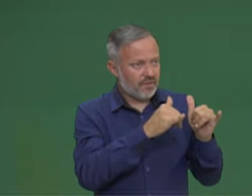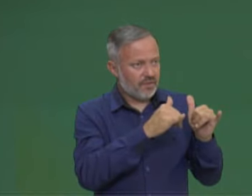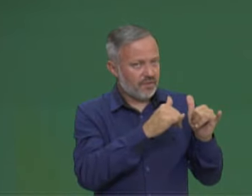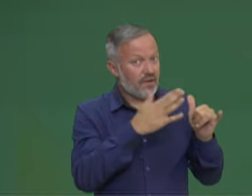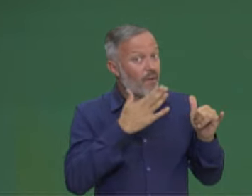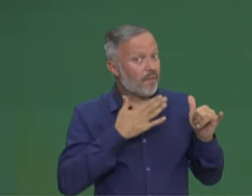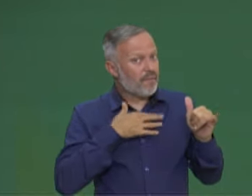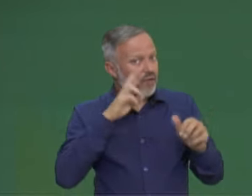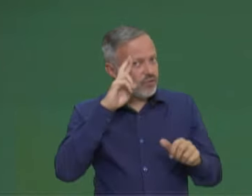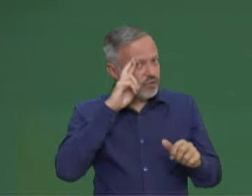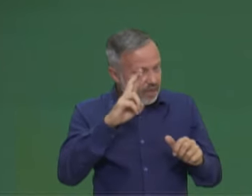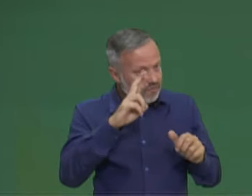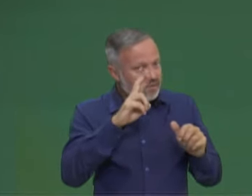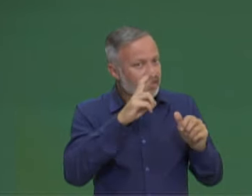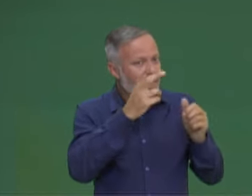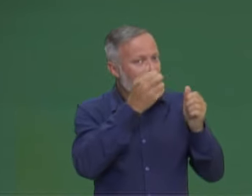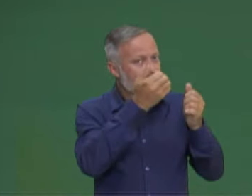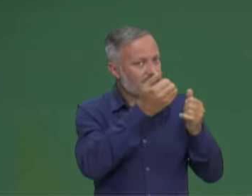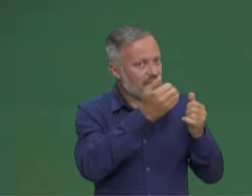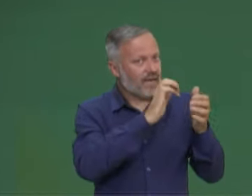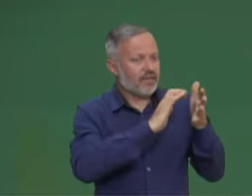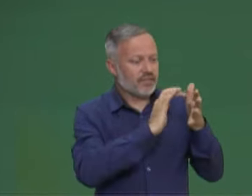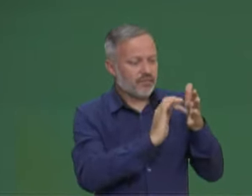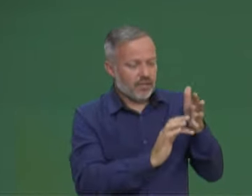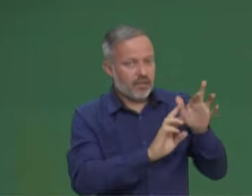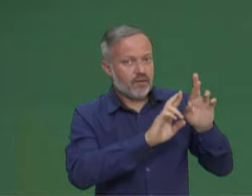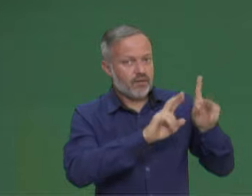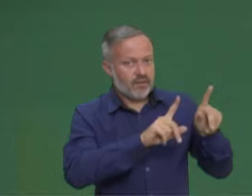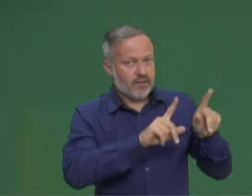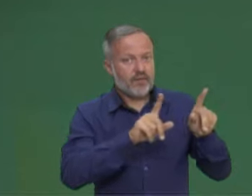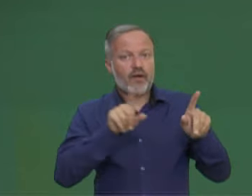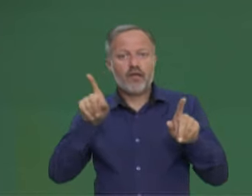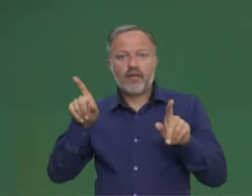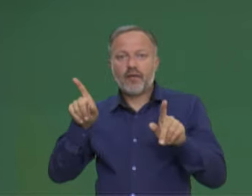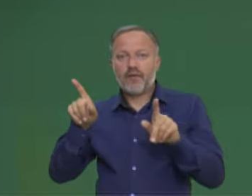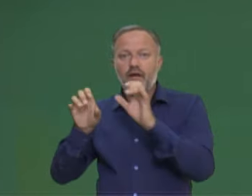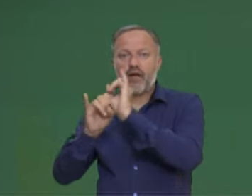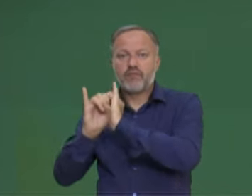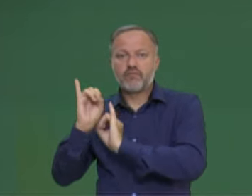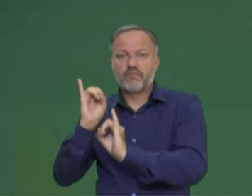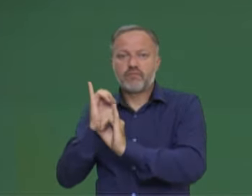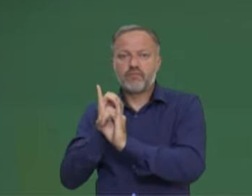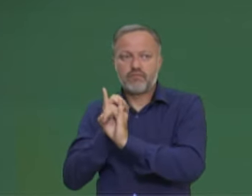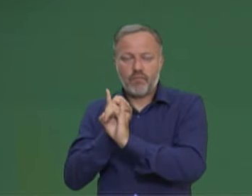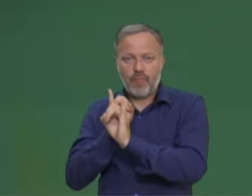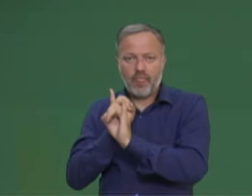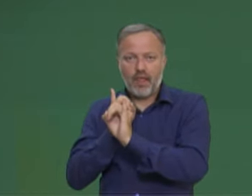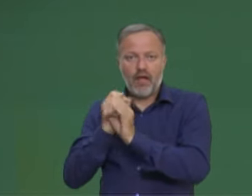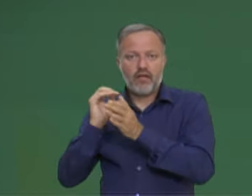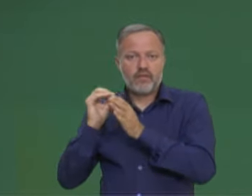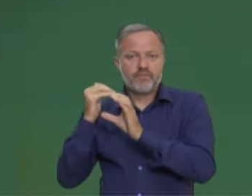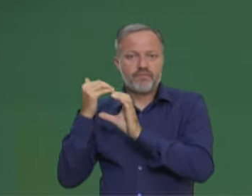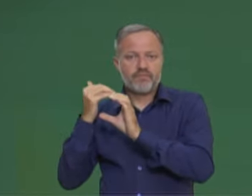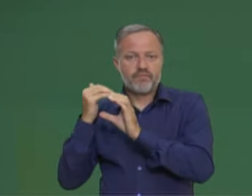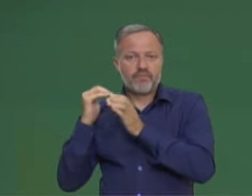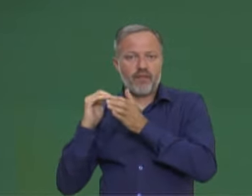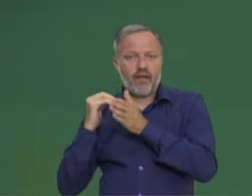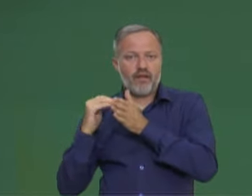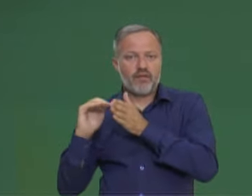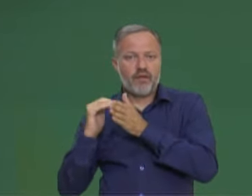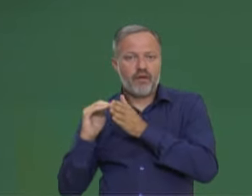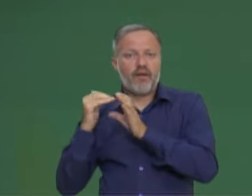escrever de outra. Ah, e no e-mail? Vai ser a mesma coisa. Por quê? Eu posso mandar um e-mail para minha amiga. Ai, estou com muita